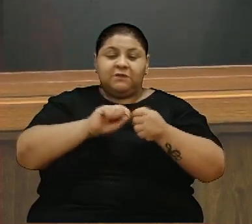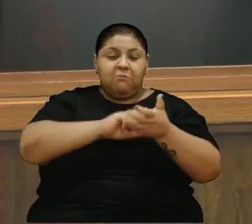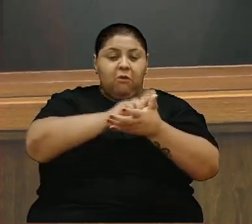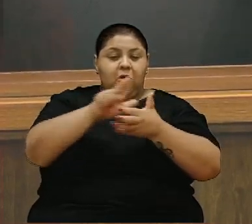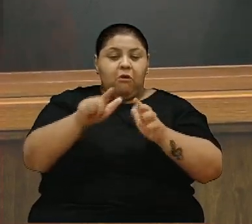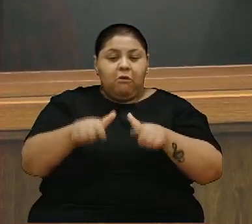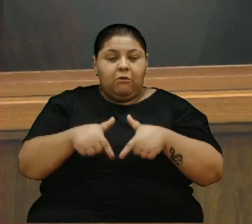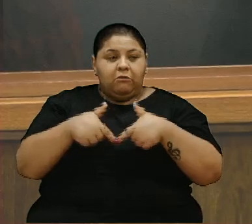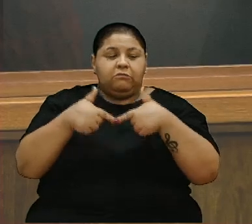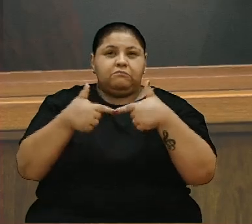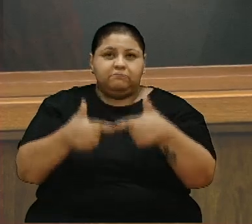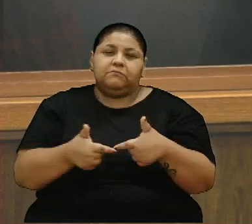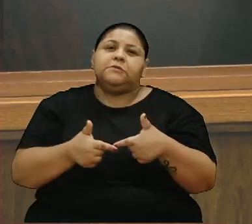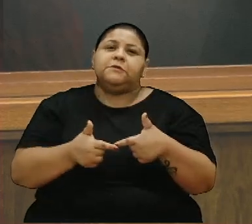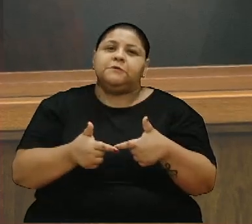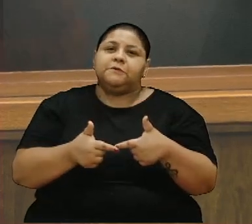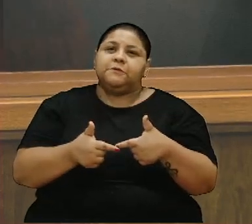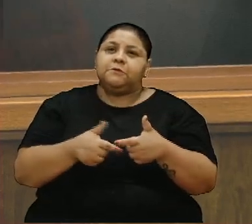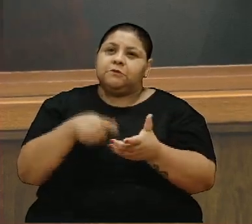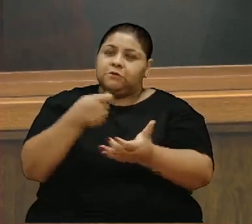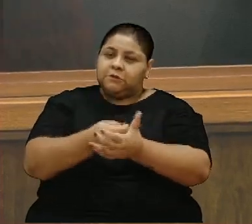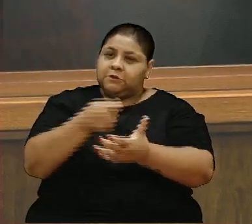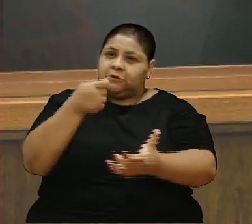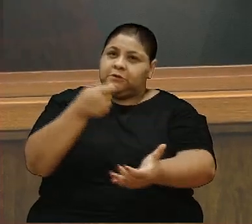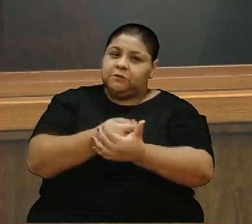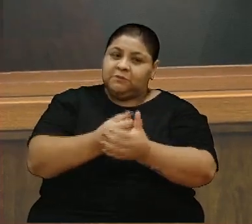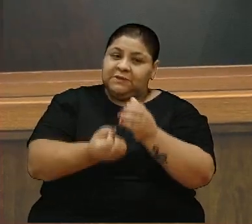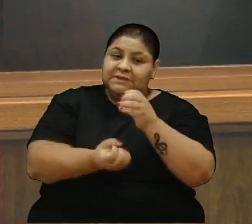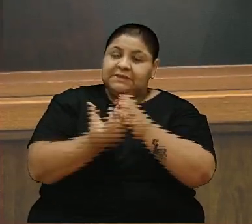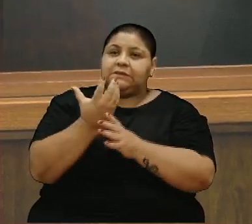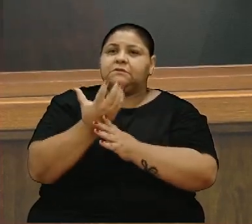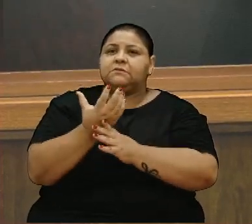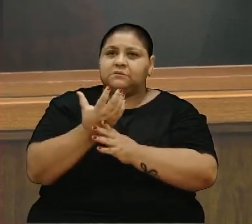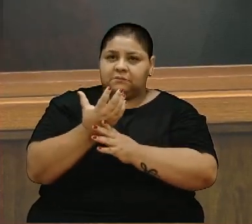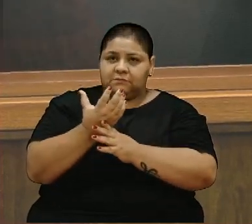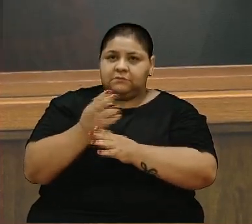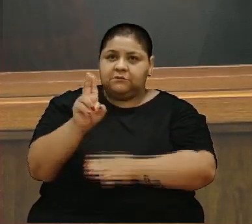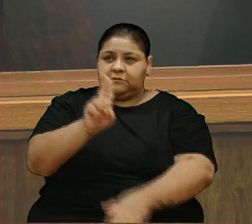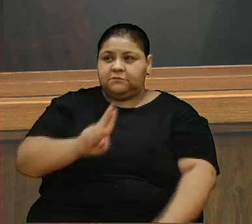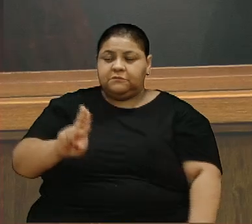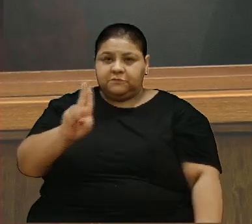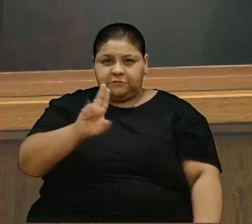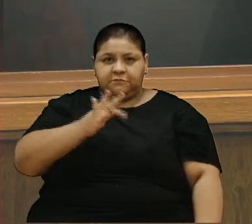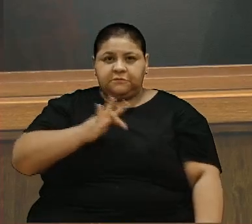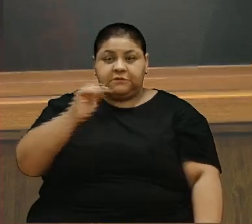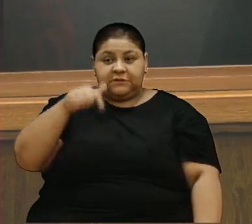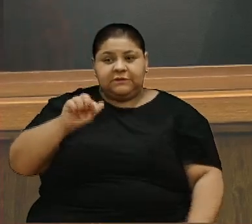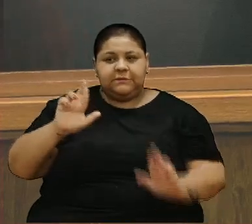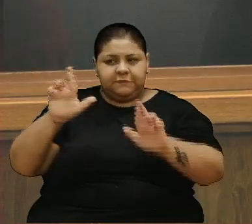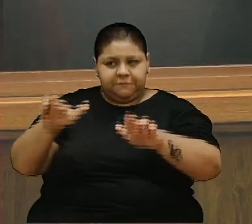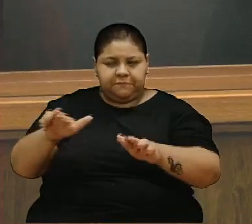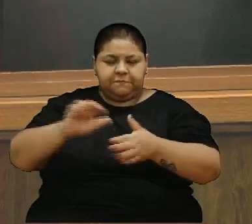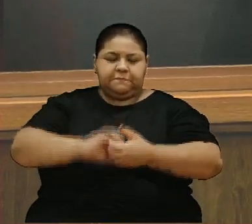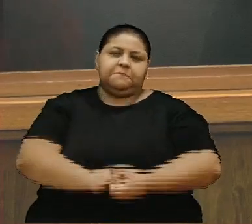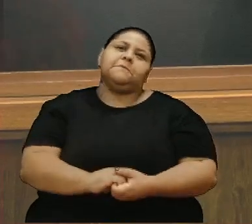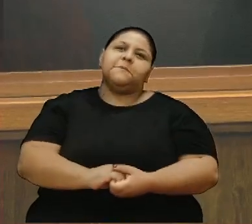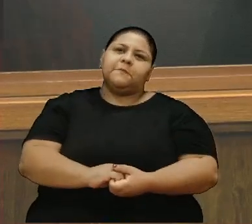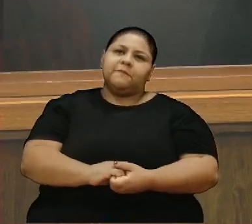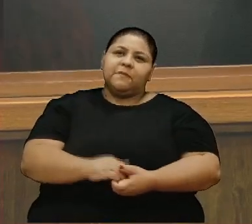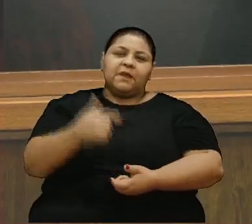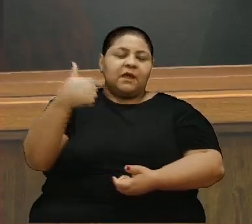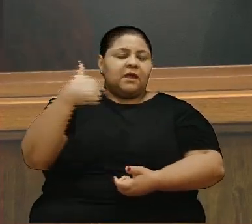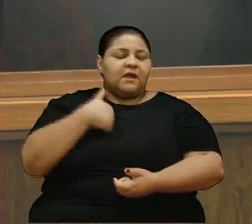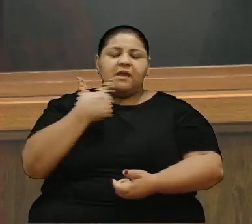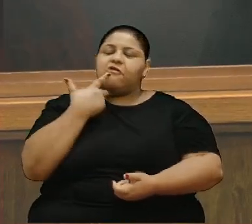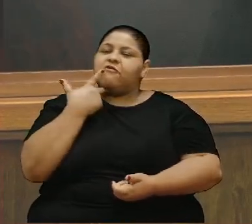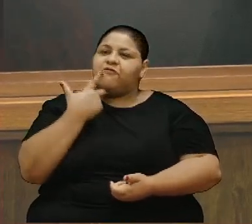ações na luta por essa instalação da universidade aqui na nossa região. Eu não canso